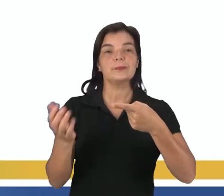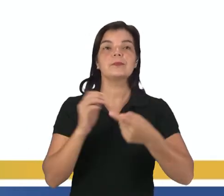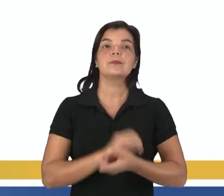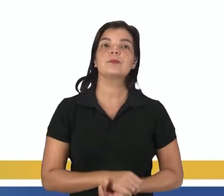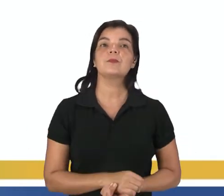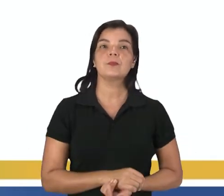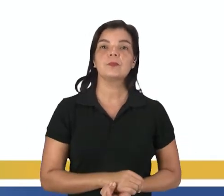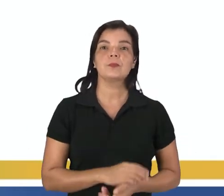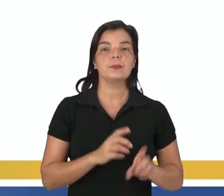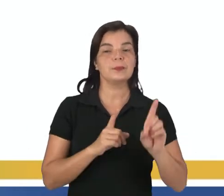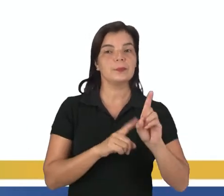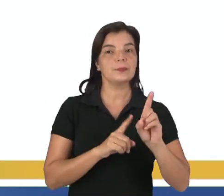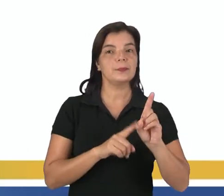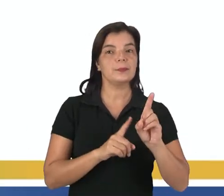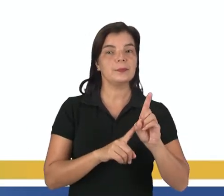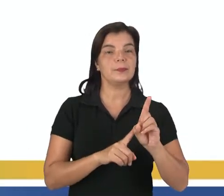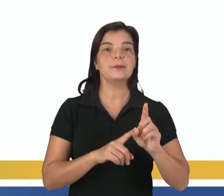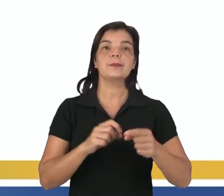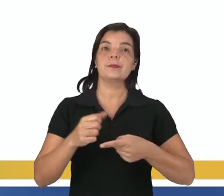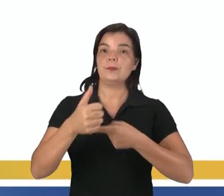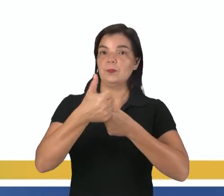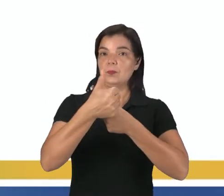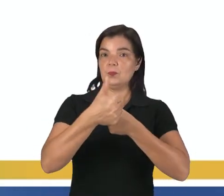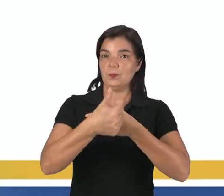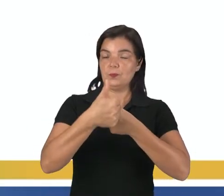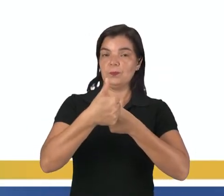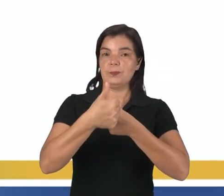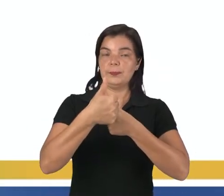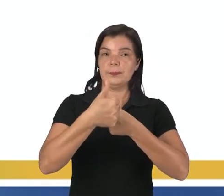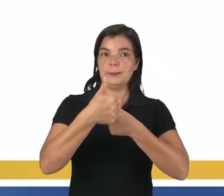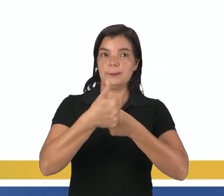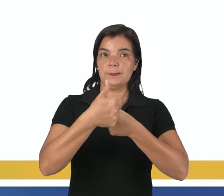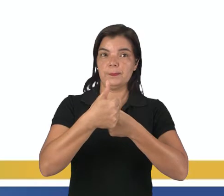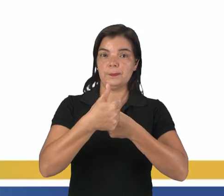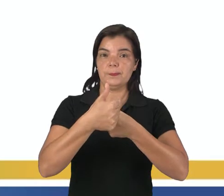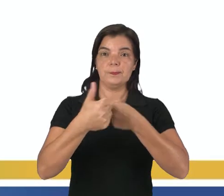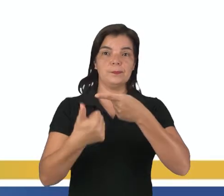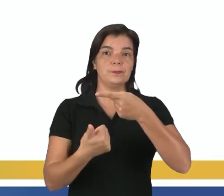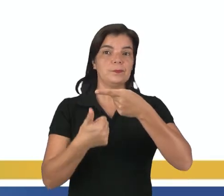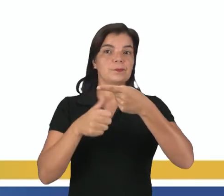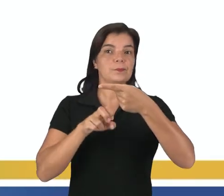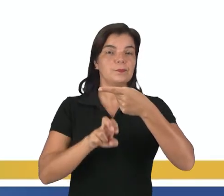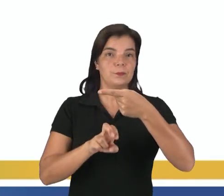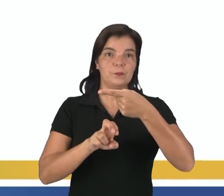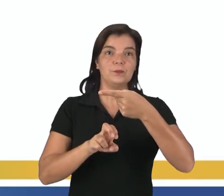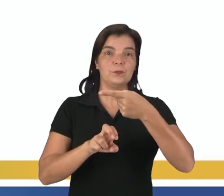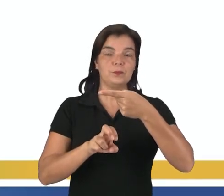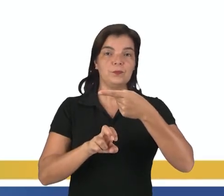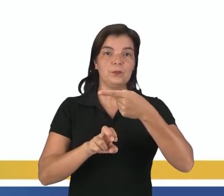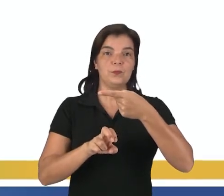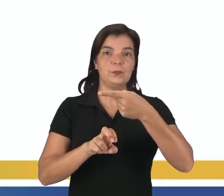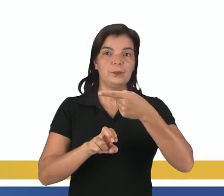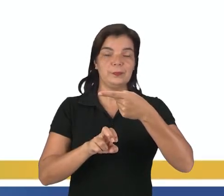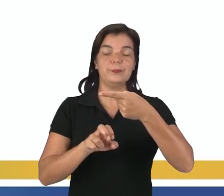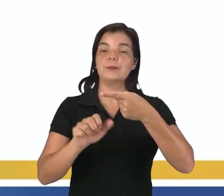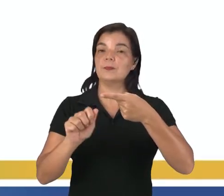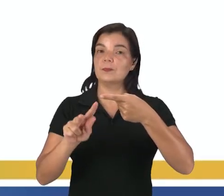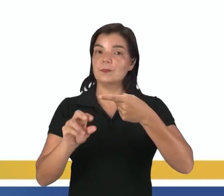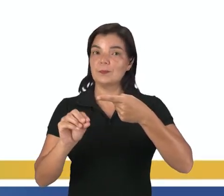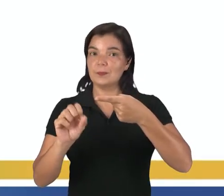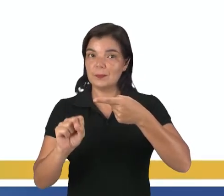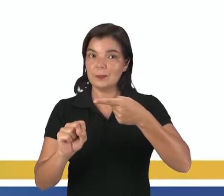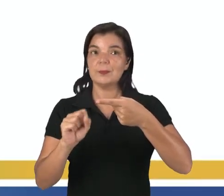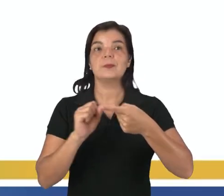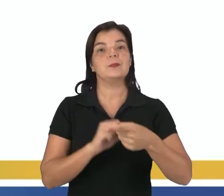8/11avos. Observe que na letra D temos a fração aí 1/15, que nós vamos ler